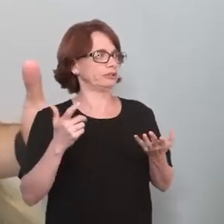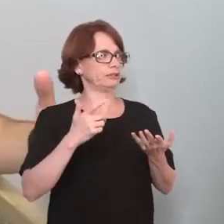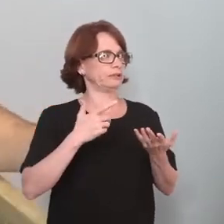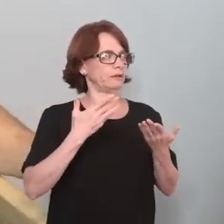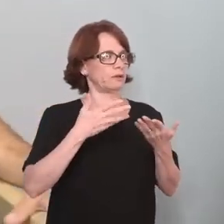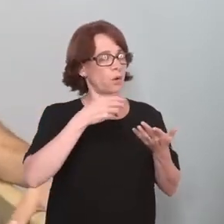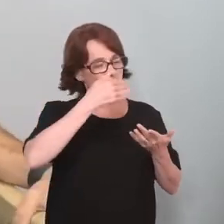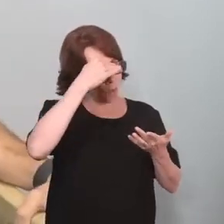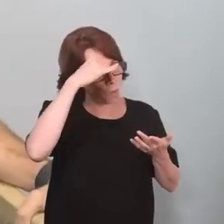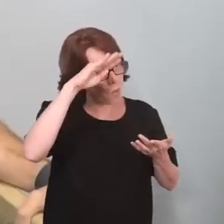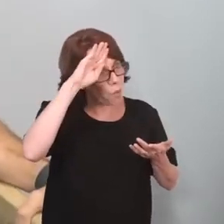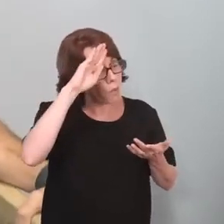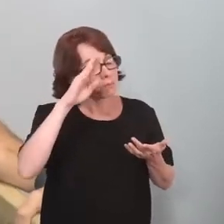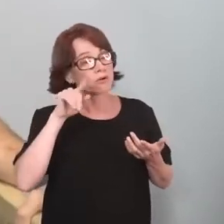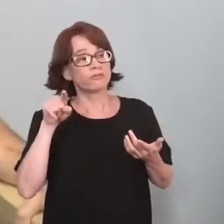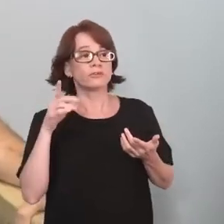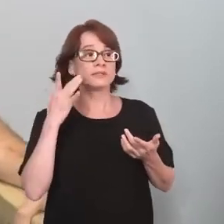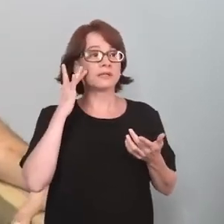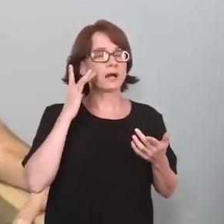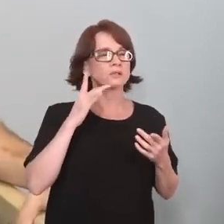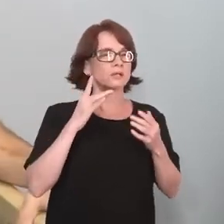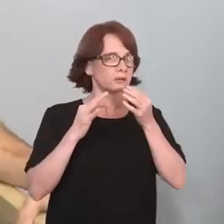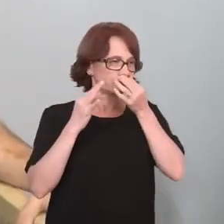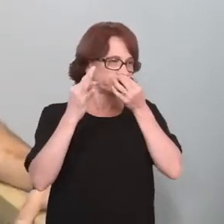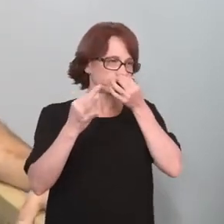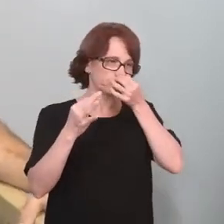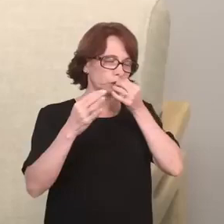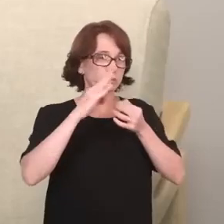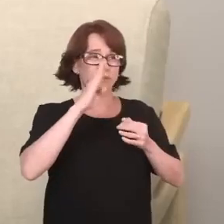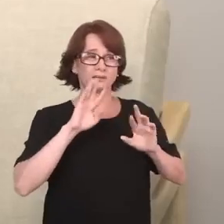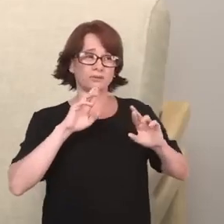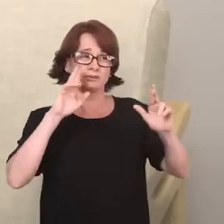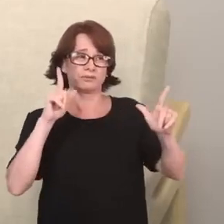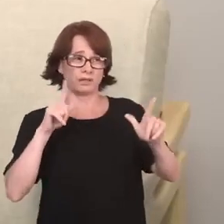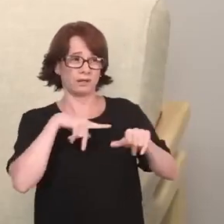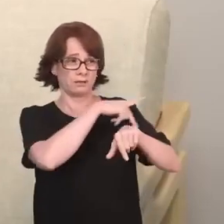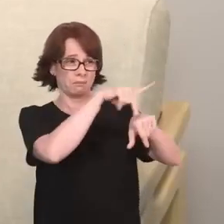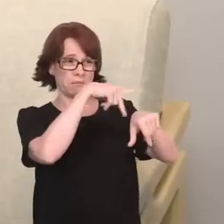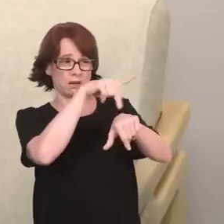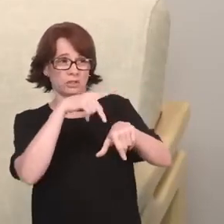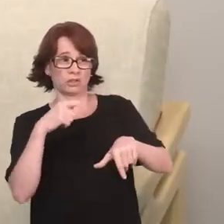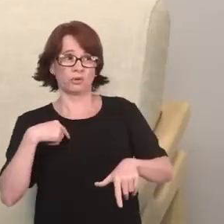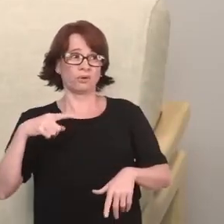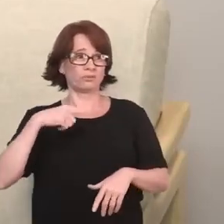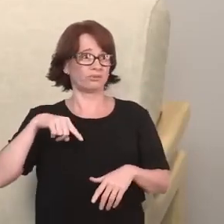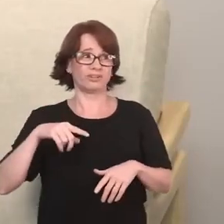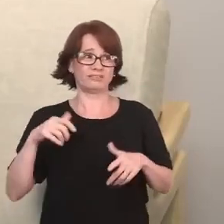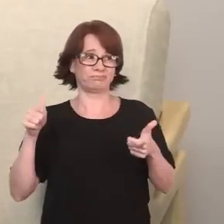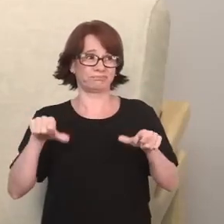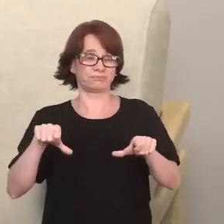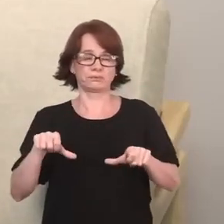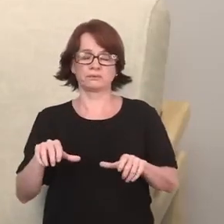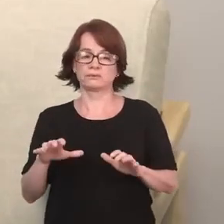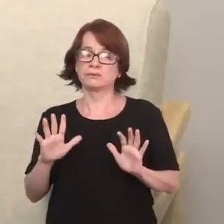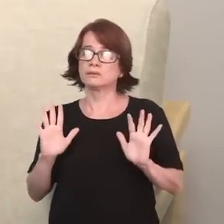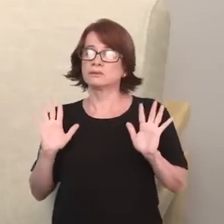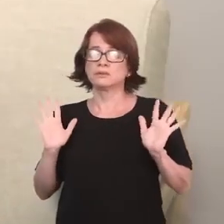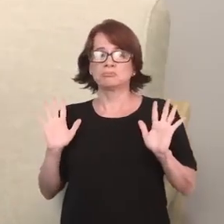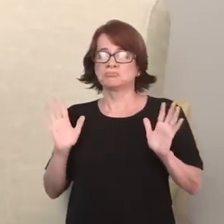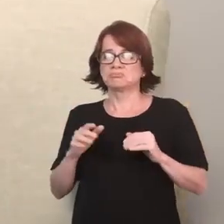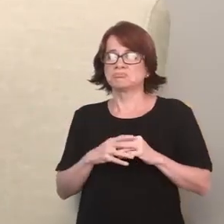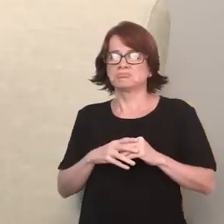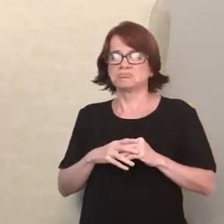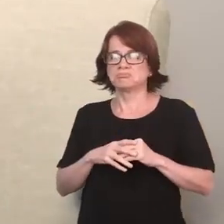esperança no horizonte de que a economia brasileira não vá pelo mesmo caminho desses países ou não? Estamos ferrados mesmo. A não ser que aconteça alguma coisa